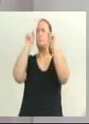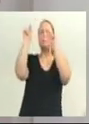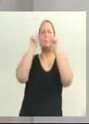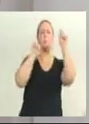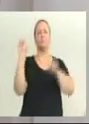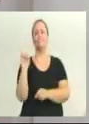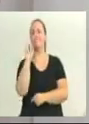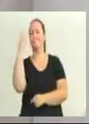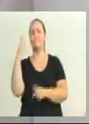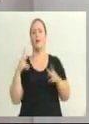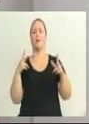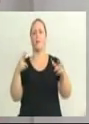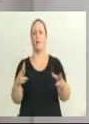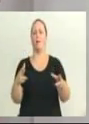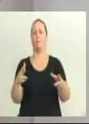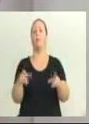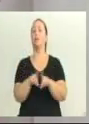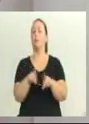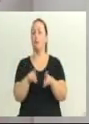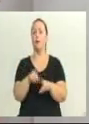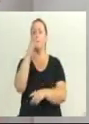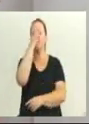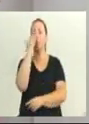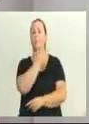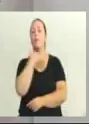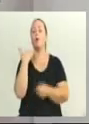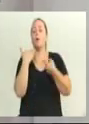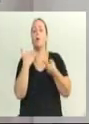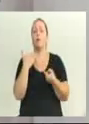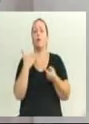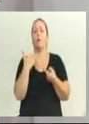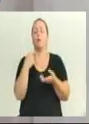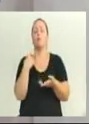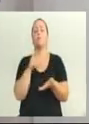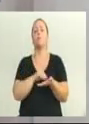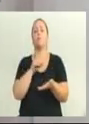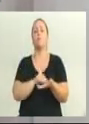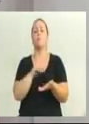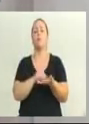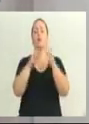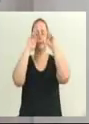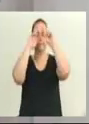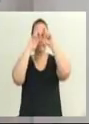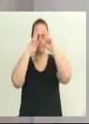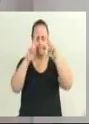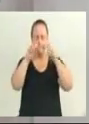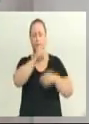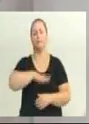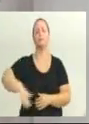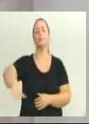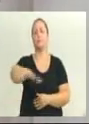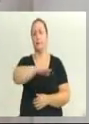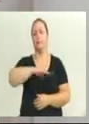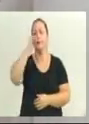cada dia uma vida é ceifada pela irresponsabilidade da sociedade brasileira que ainda